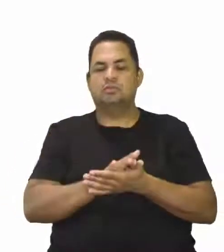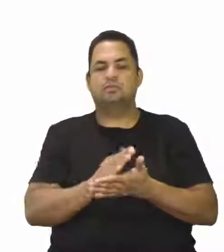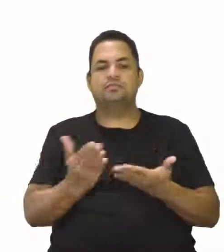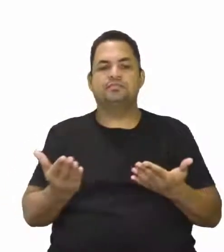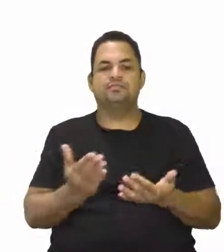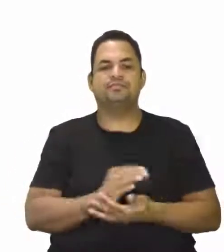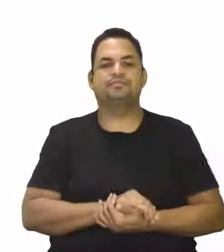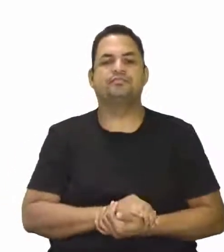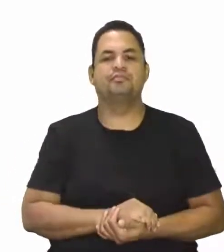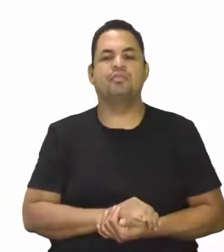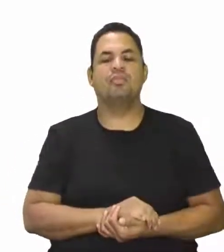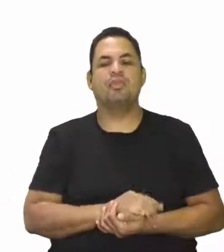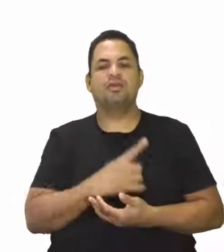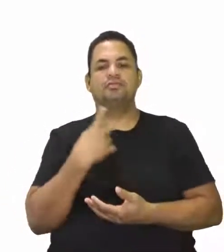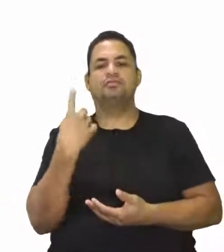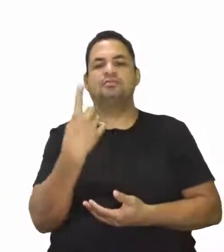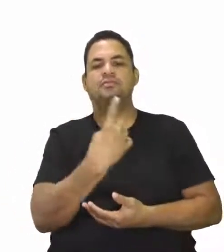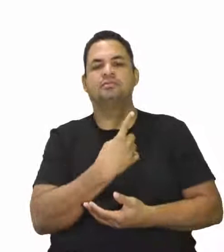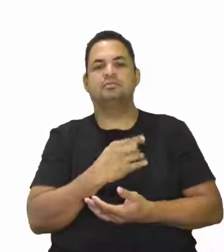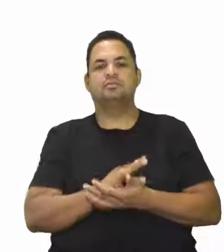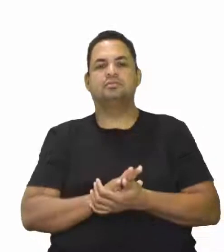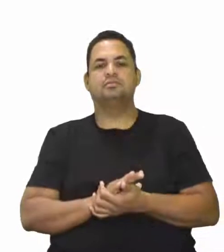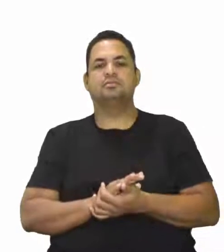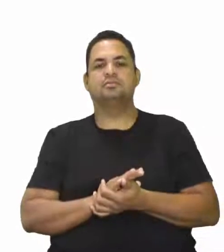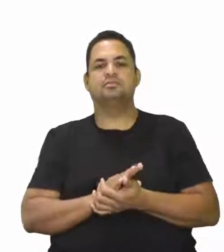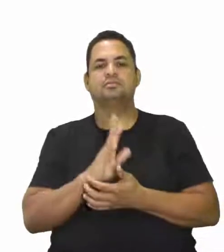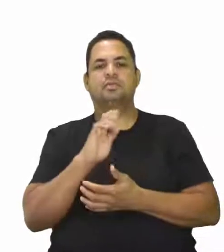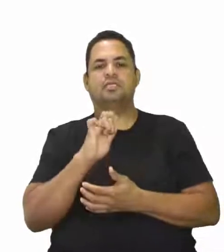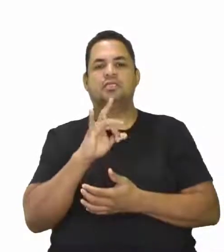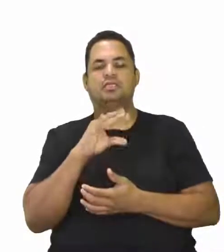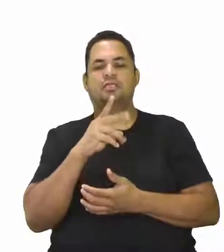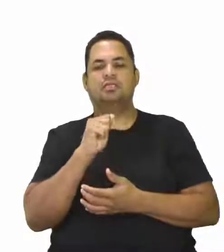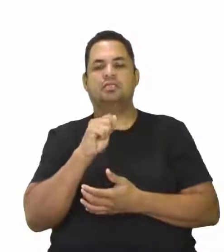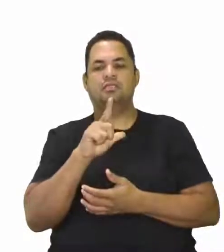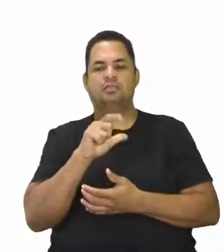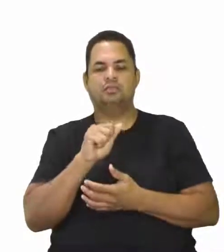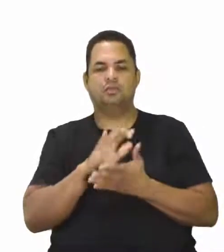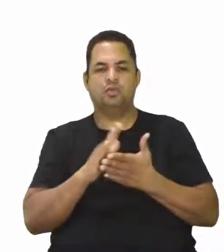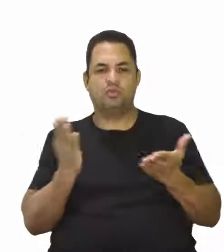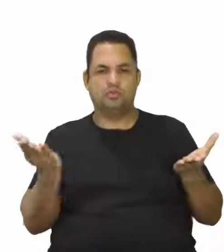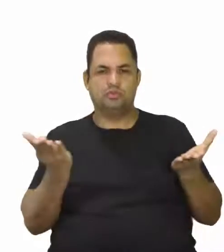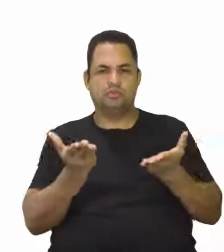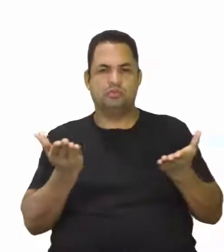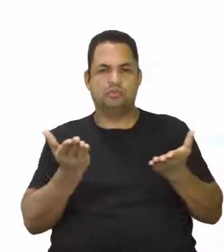Entre eles, a nossa Gitanídia de hoje.